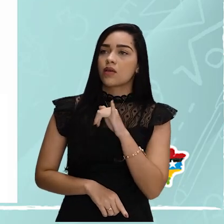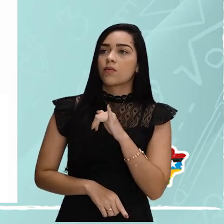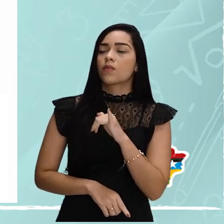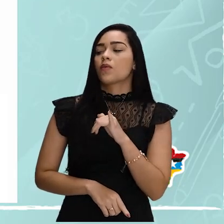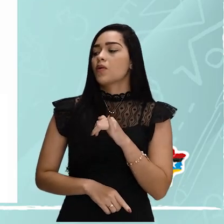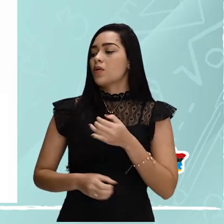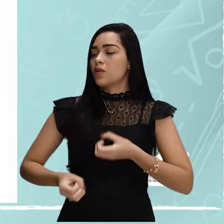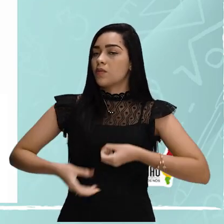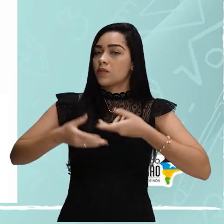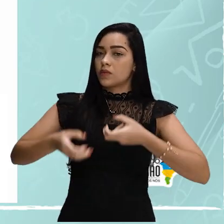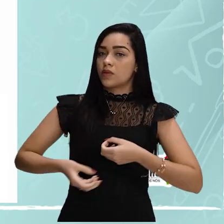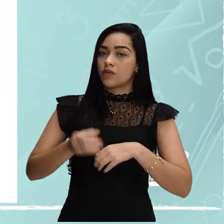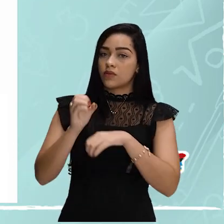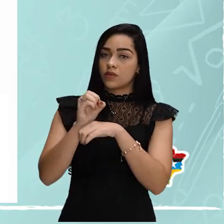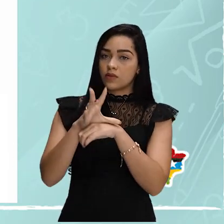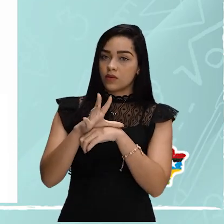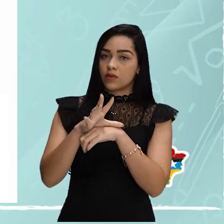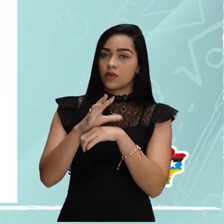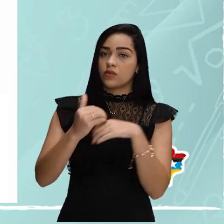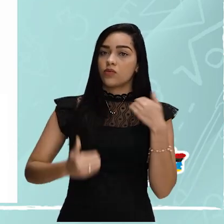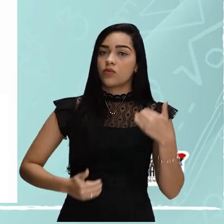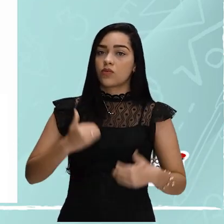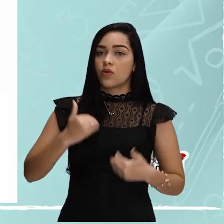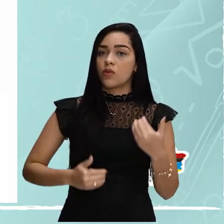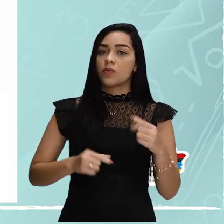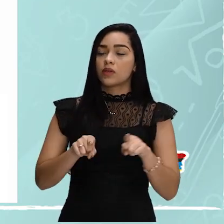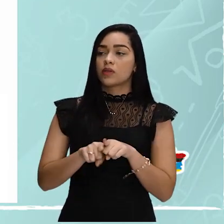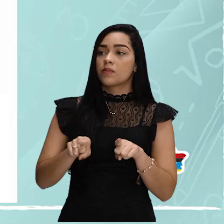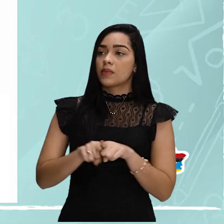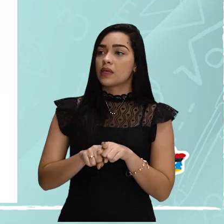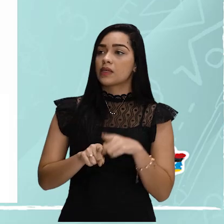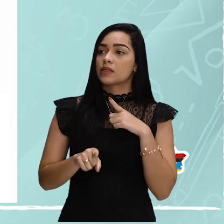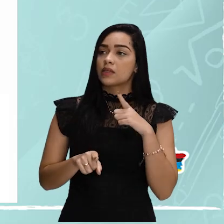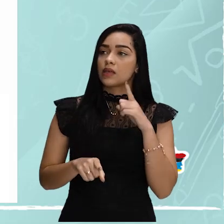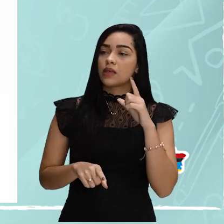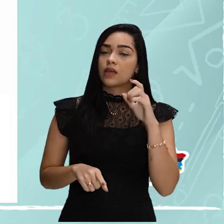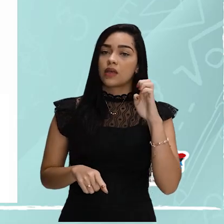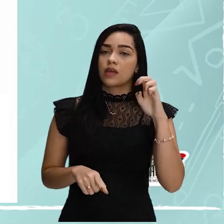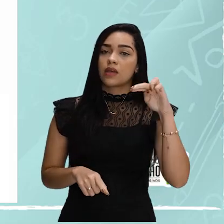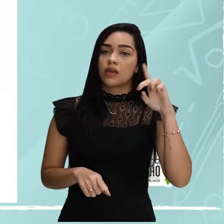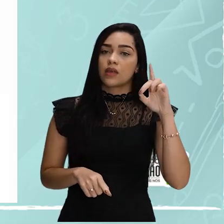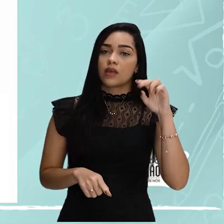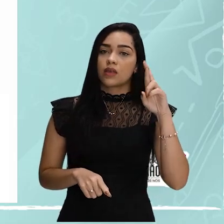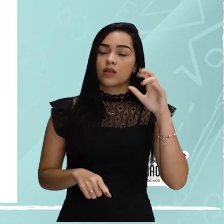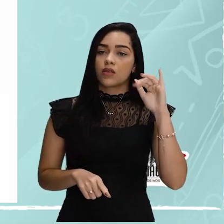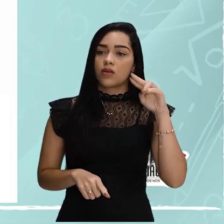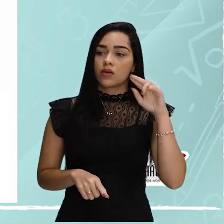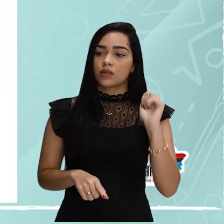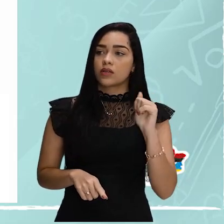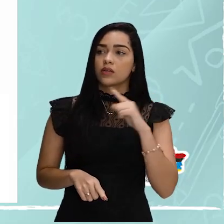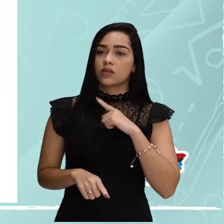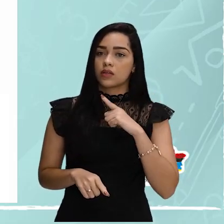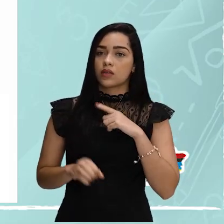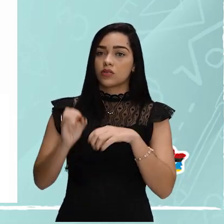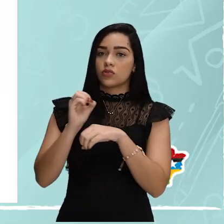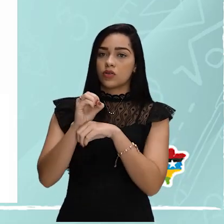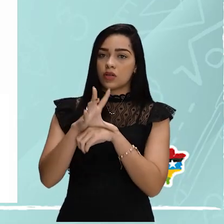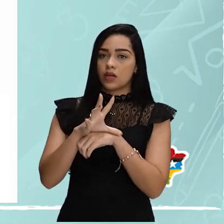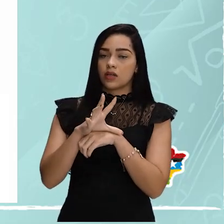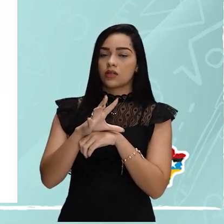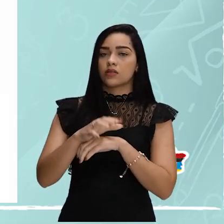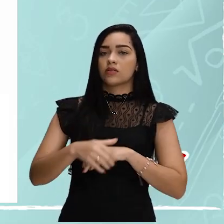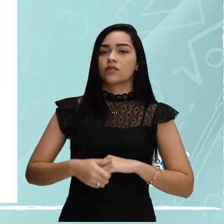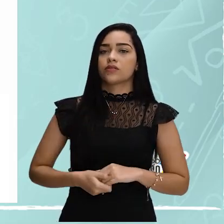a secreção que está sendo jogada para fora do corpo. E aqui uma glândula endócrina que está produzindo uma secreção, mas está sendo jogado